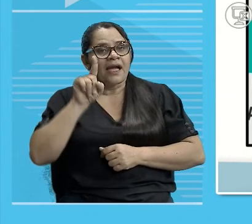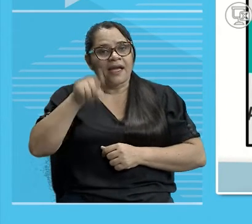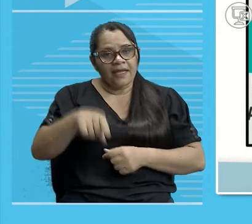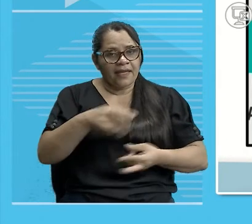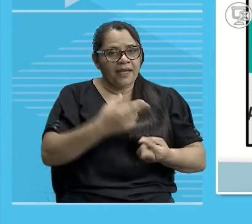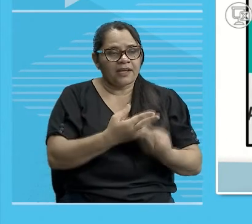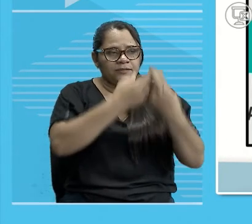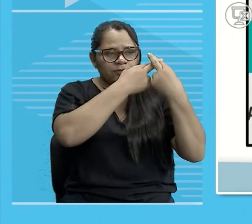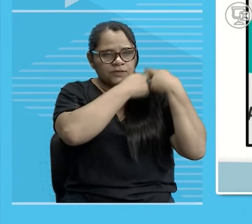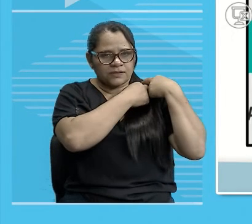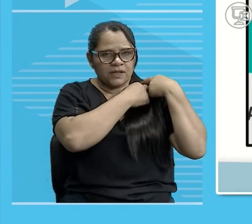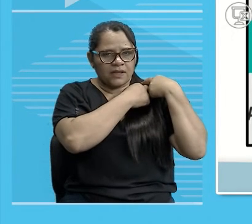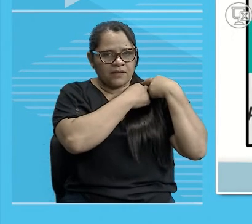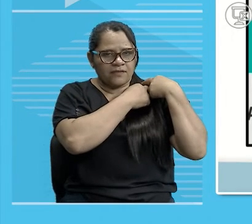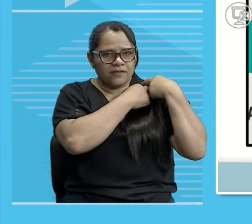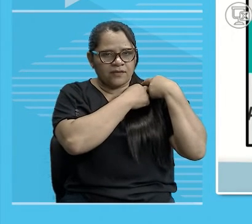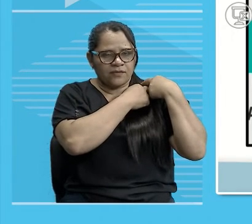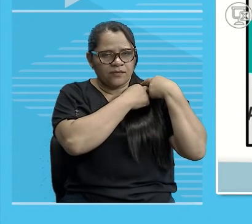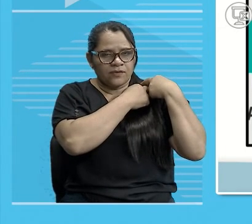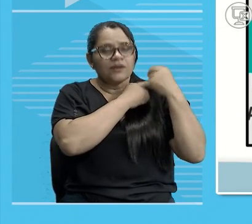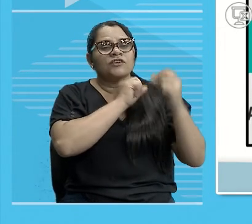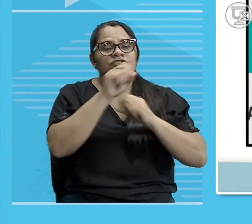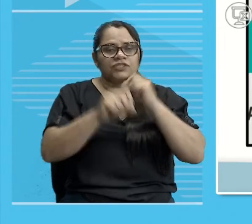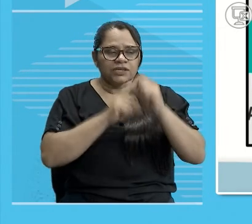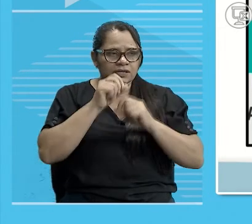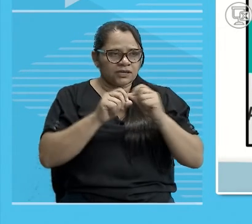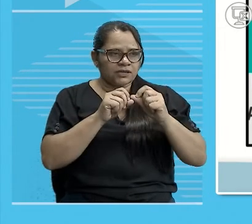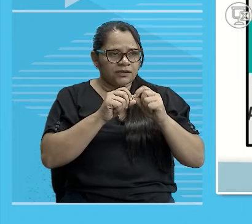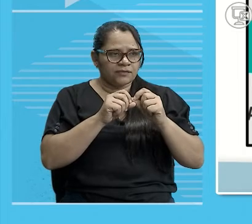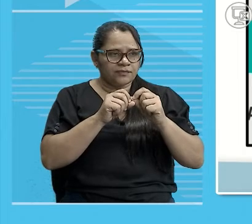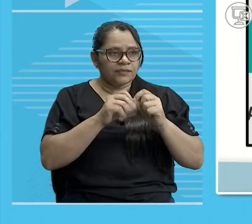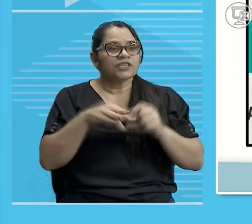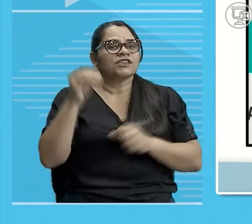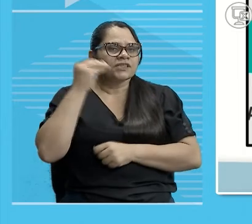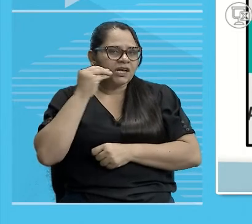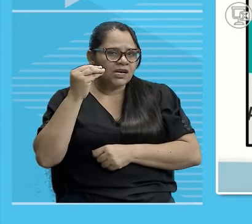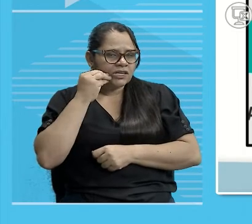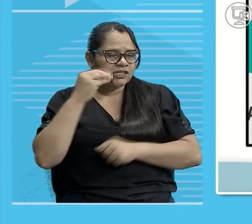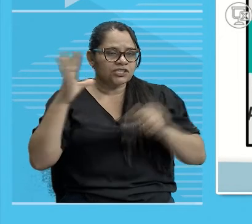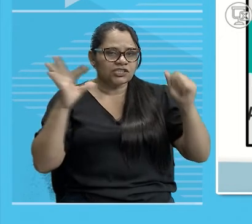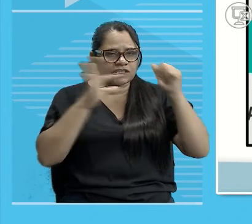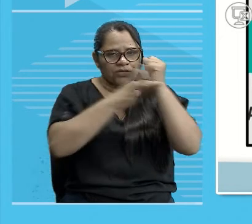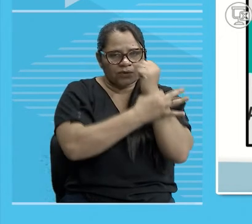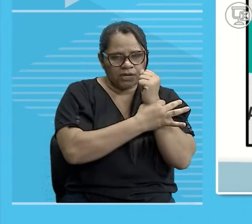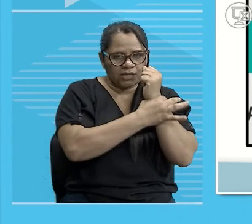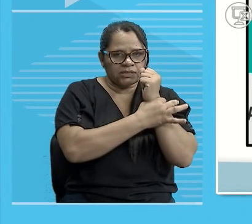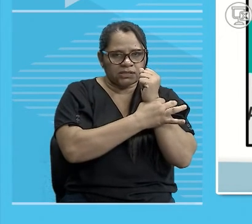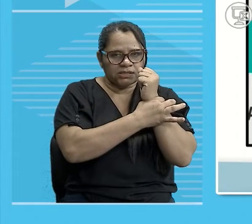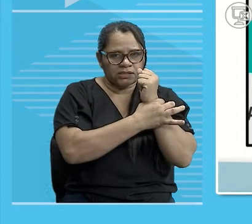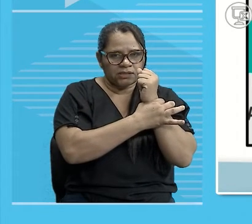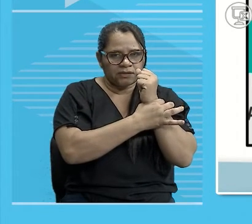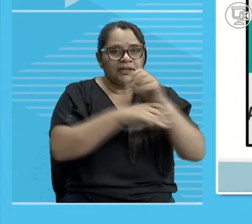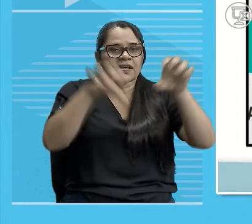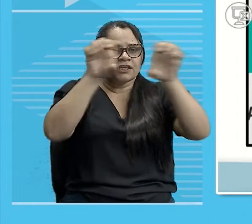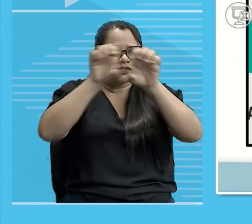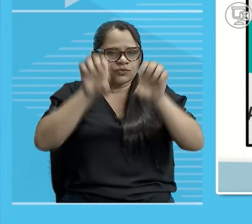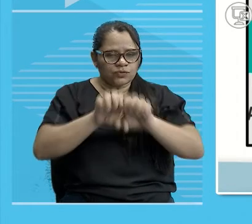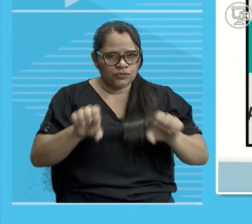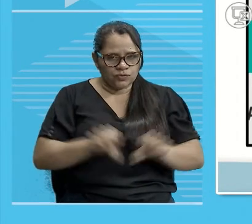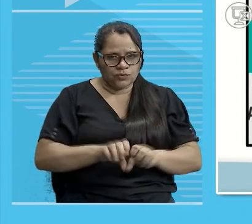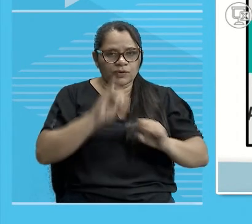de conduzir teste de segurança na estrutura virtual da empresa